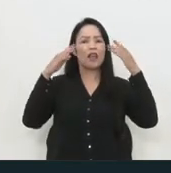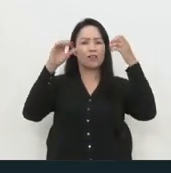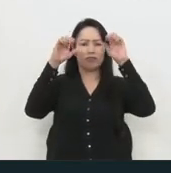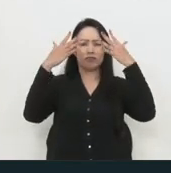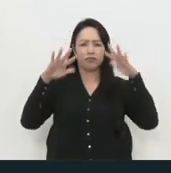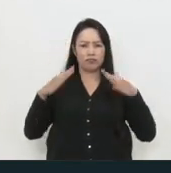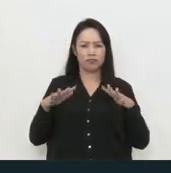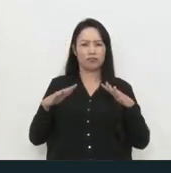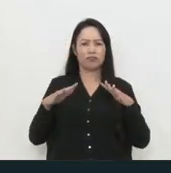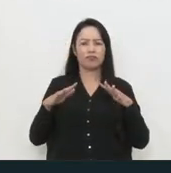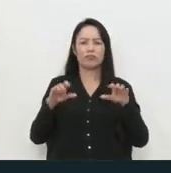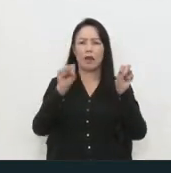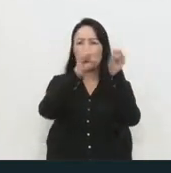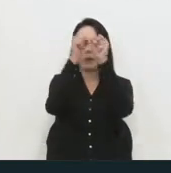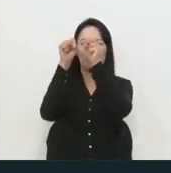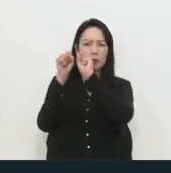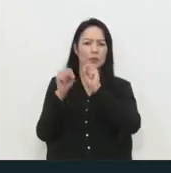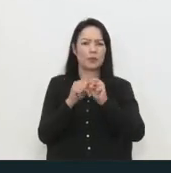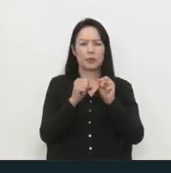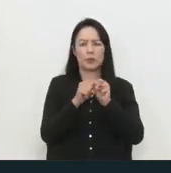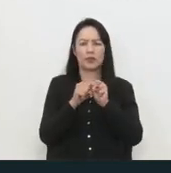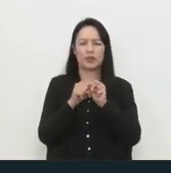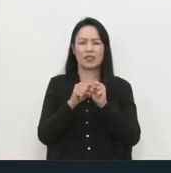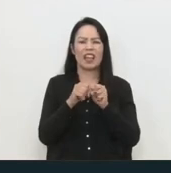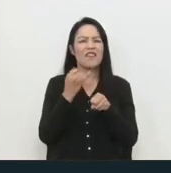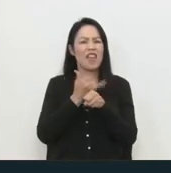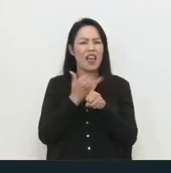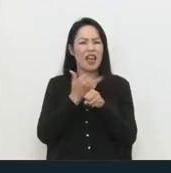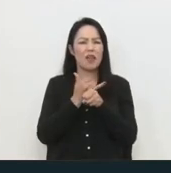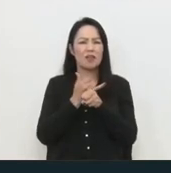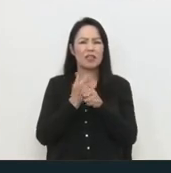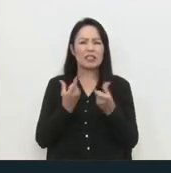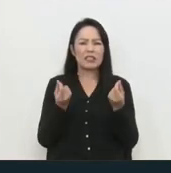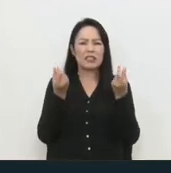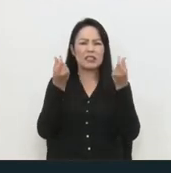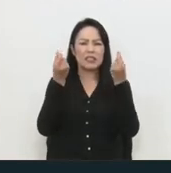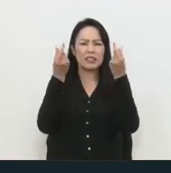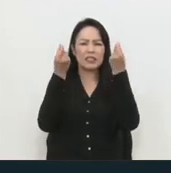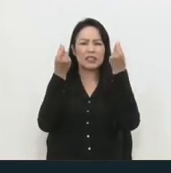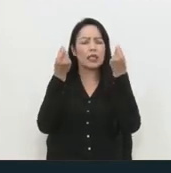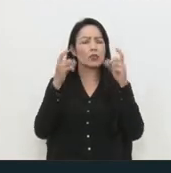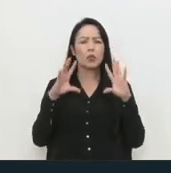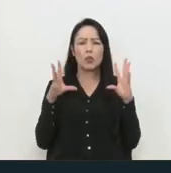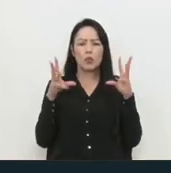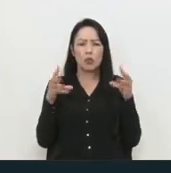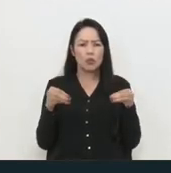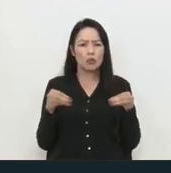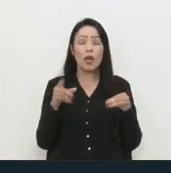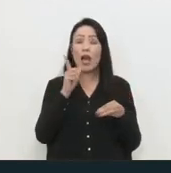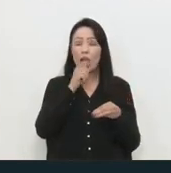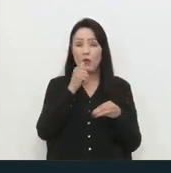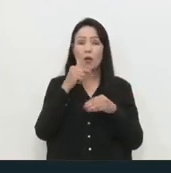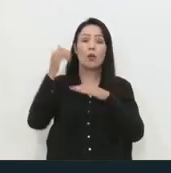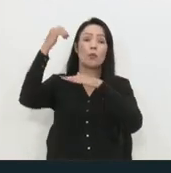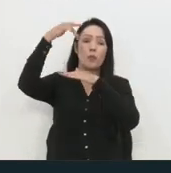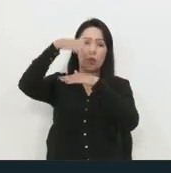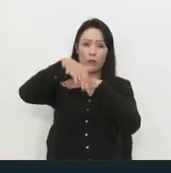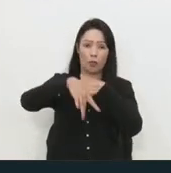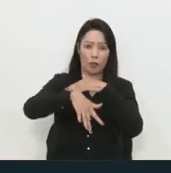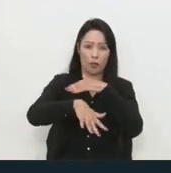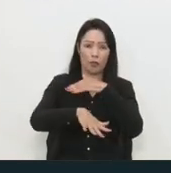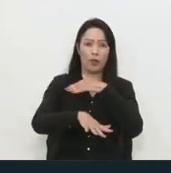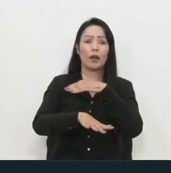está totalmente enferrujado então A água tá entrando aquele local